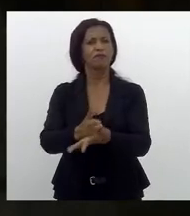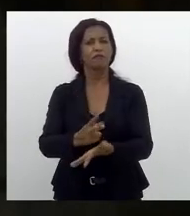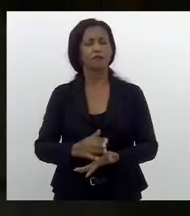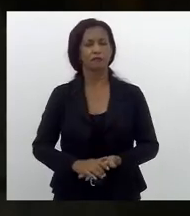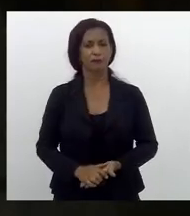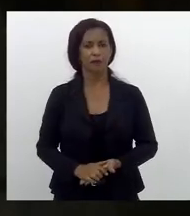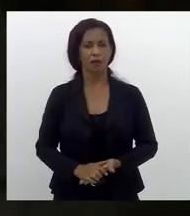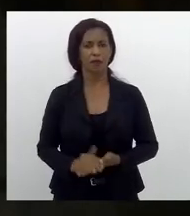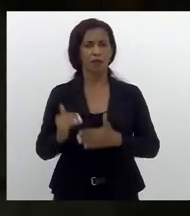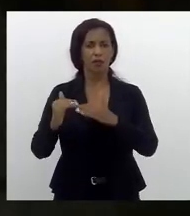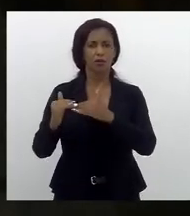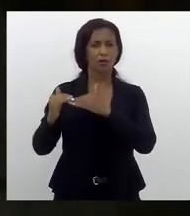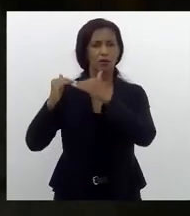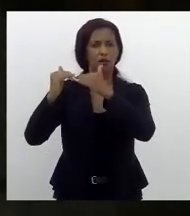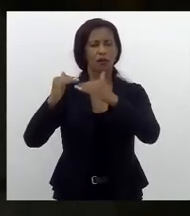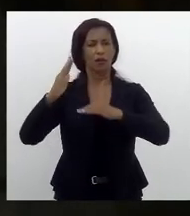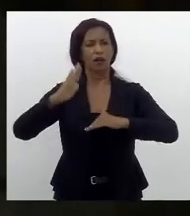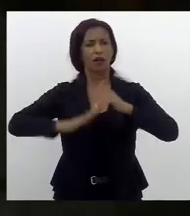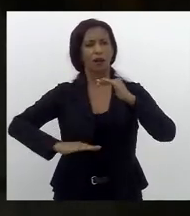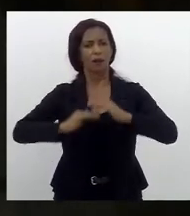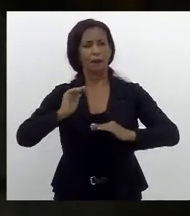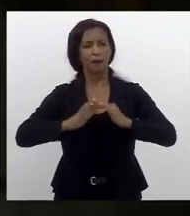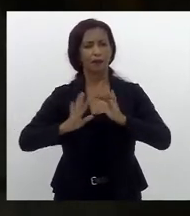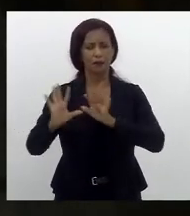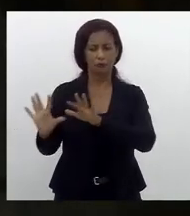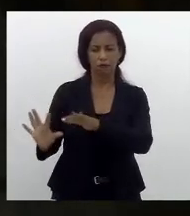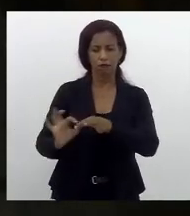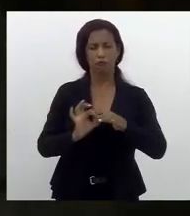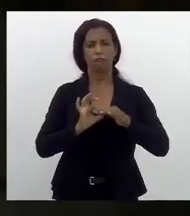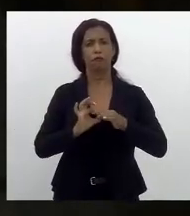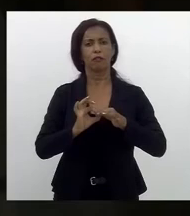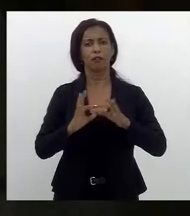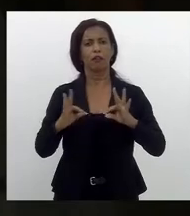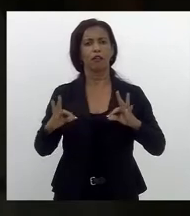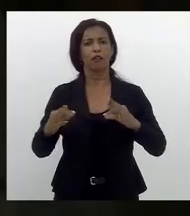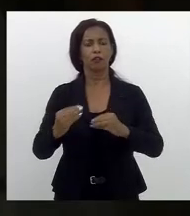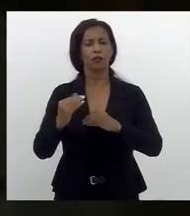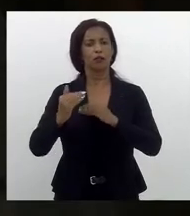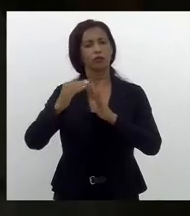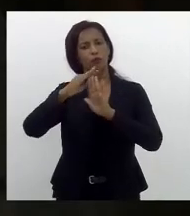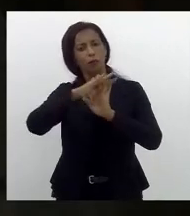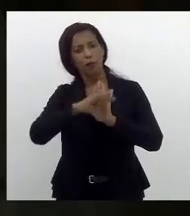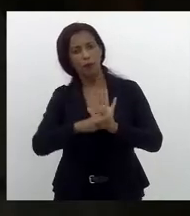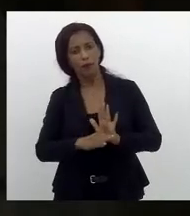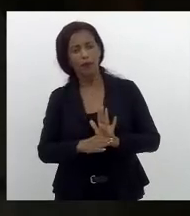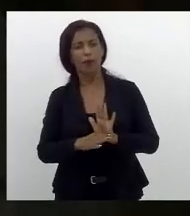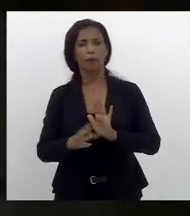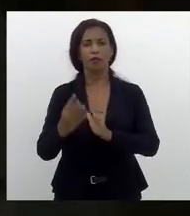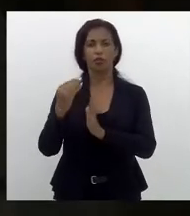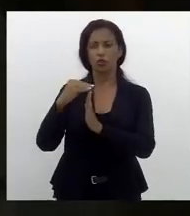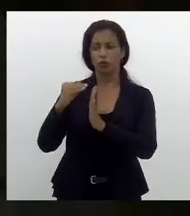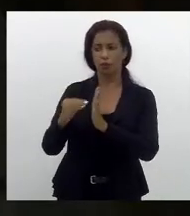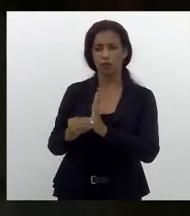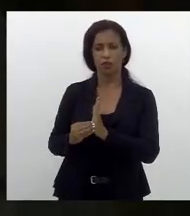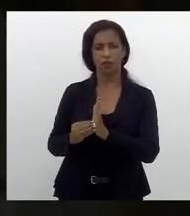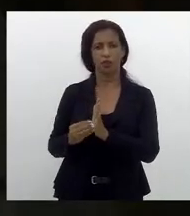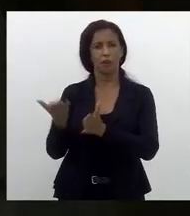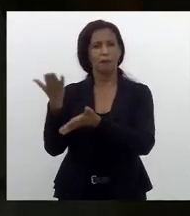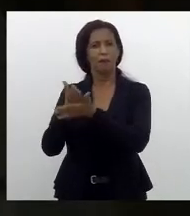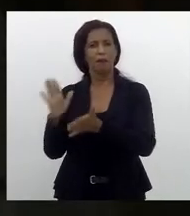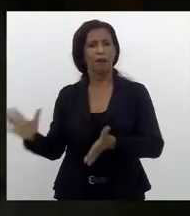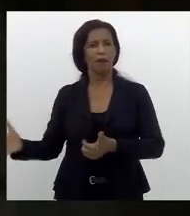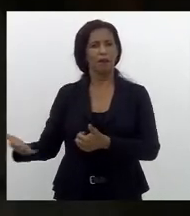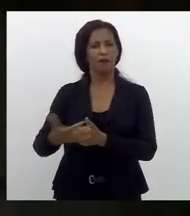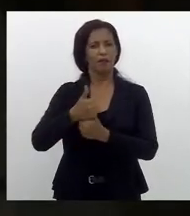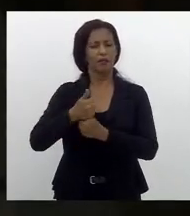prevaleçam sobre a nossa capacidade de nos unificar em torno de um programa, em torno de uma agenda para derrotar o fascismo